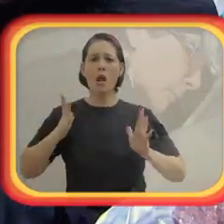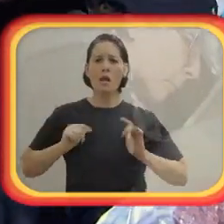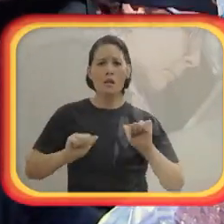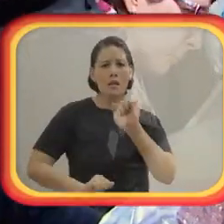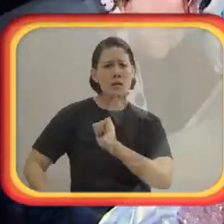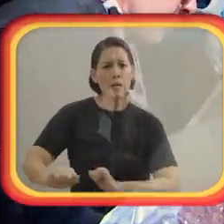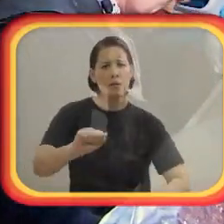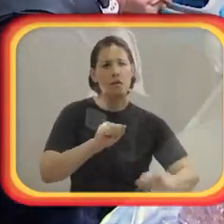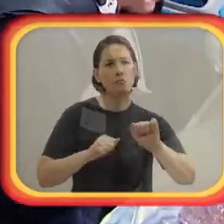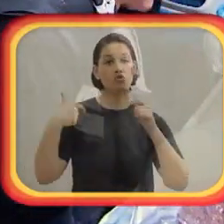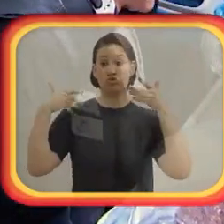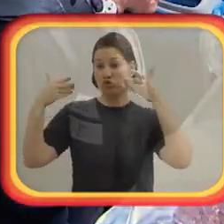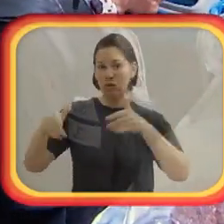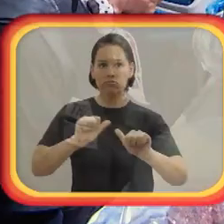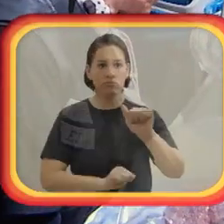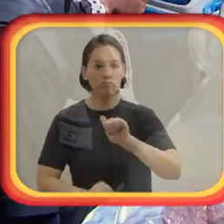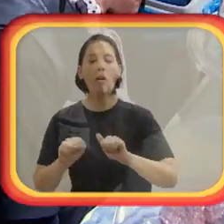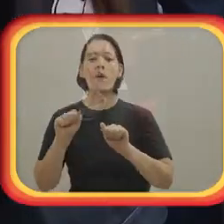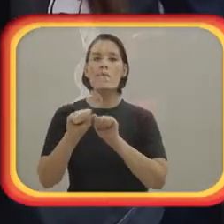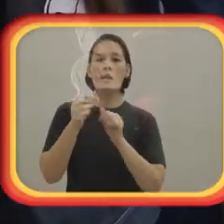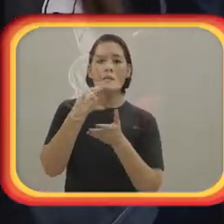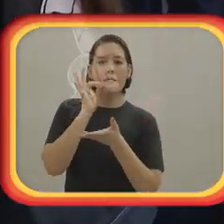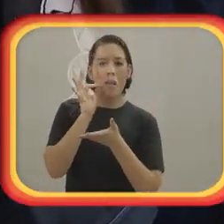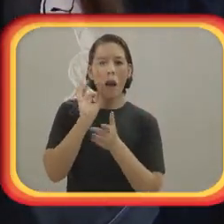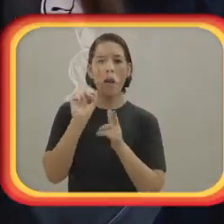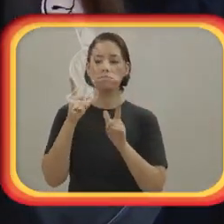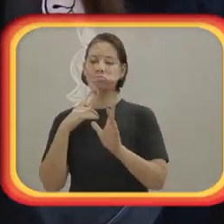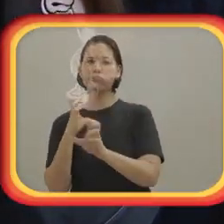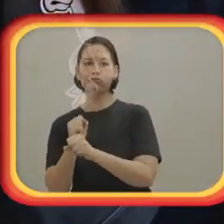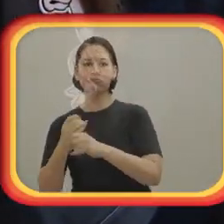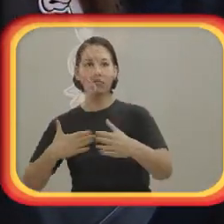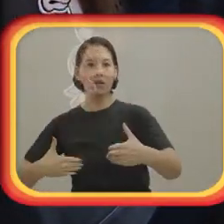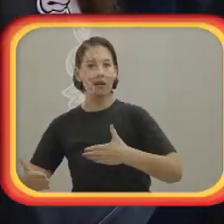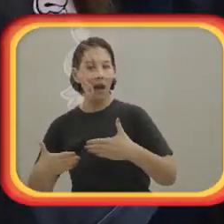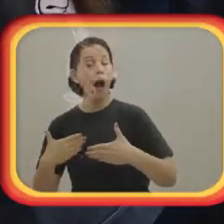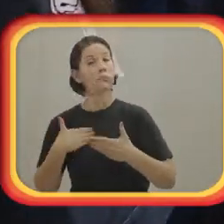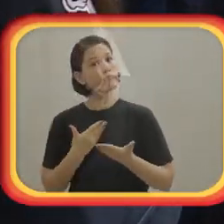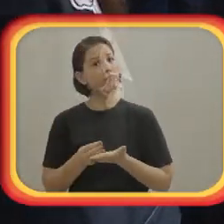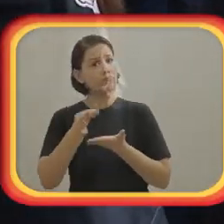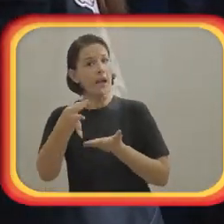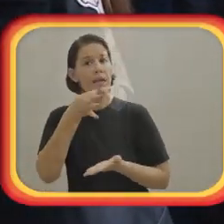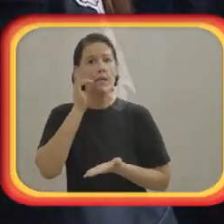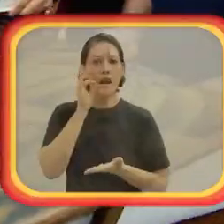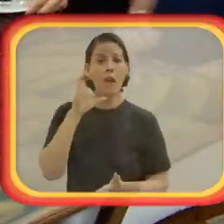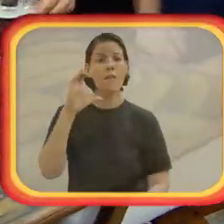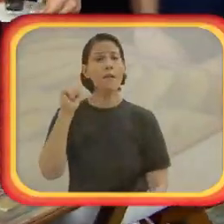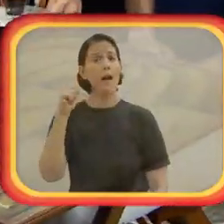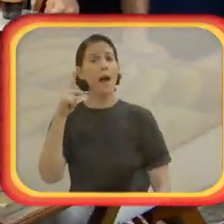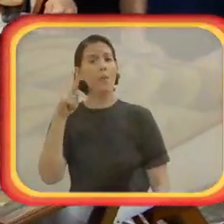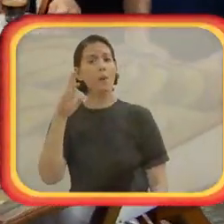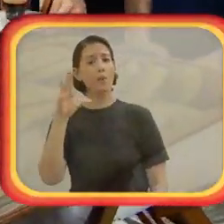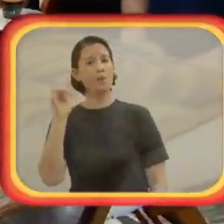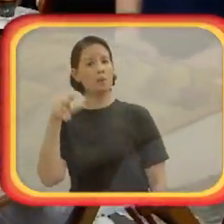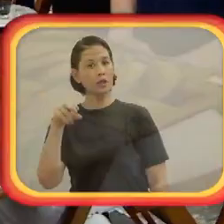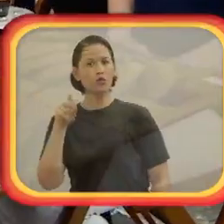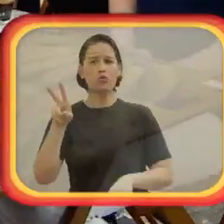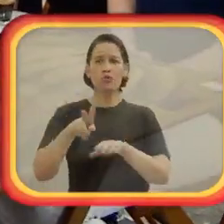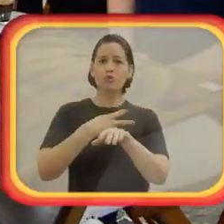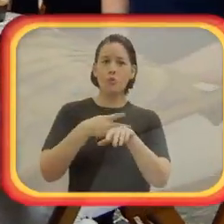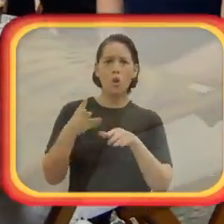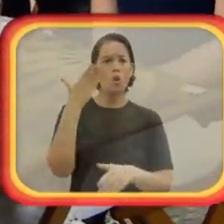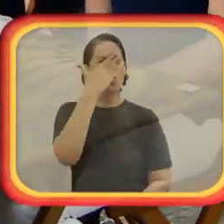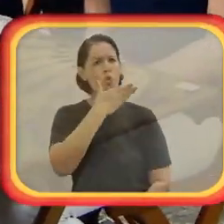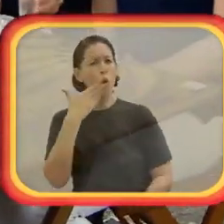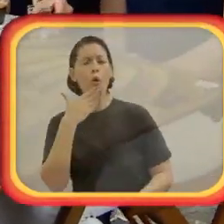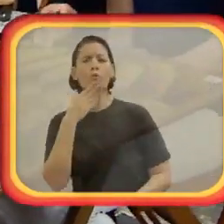Eu limpo as coisas, né, quando eu chego, eu faço café, fico no caixa, eu sirvo café,